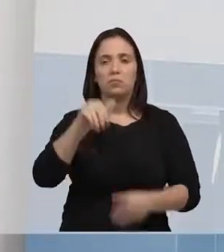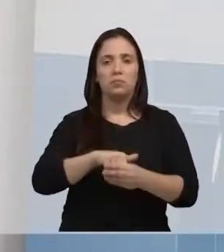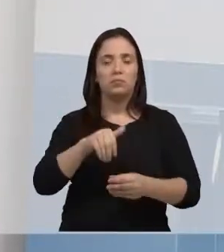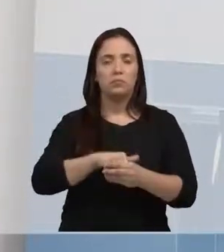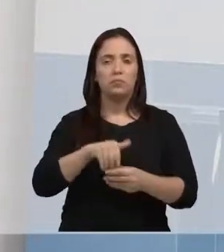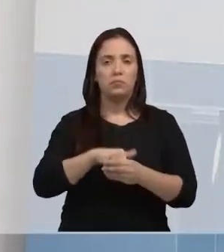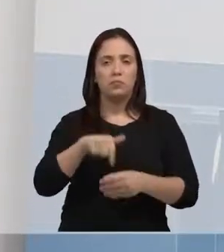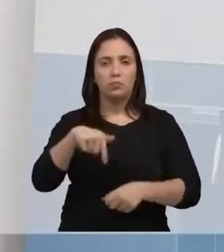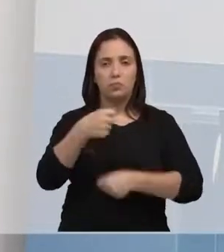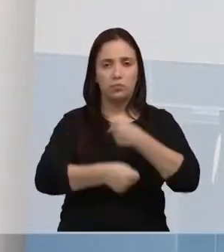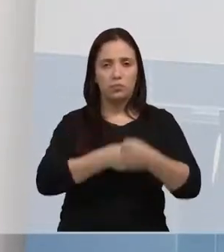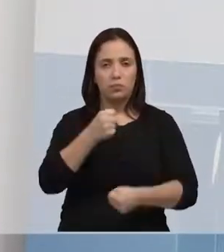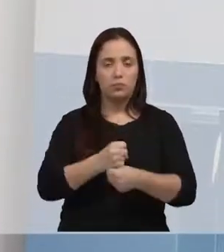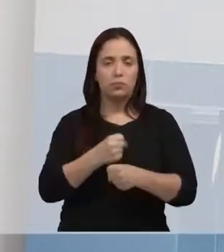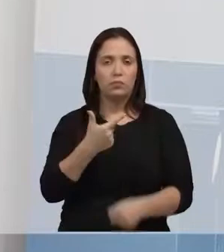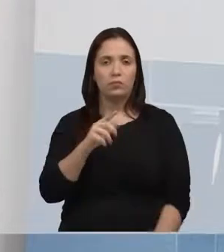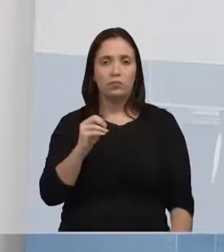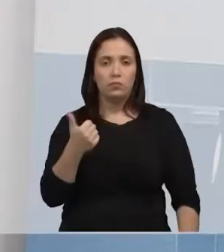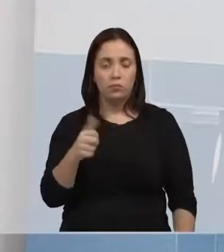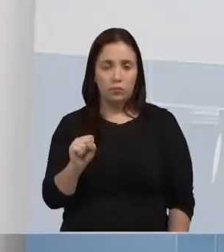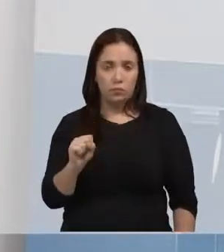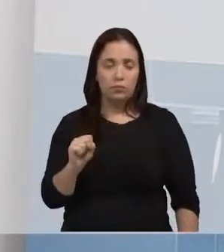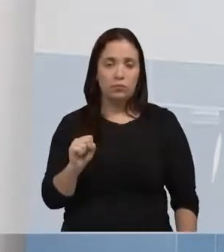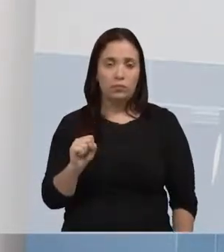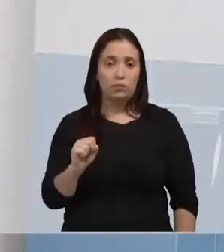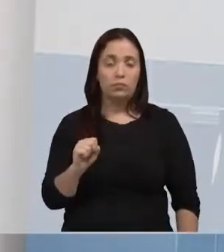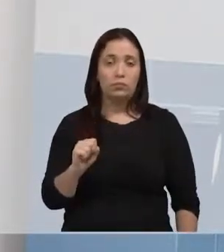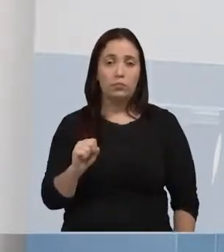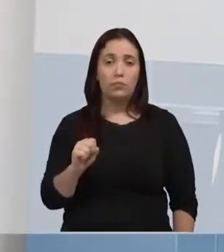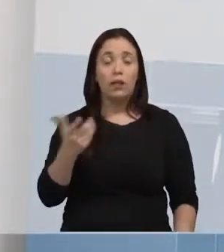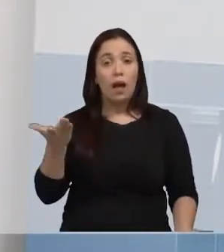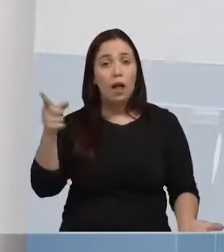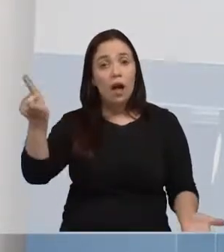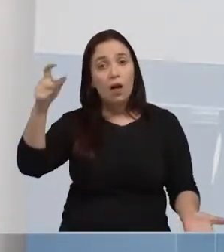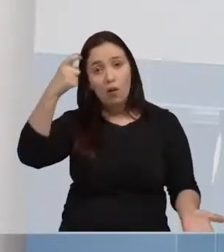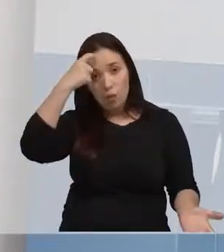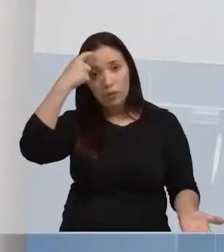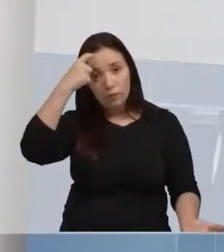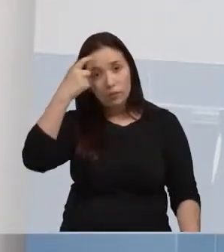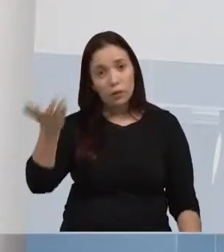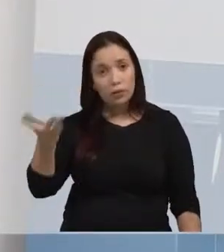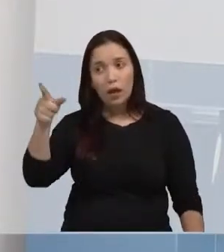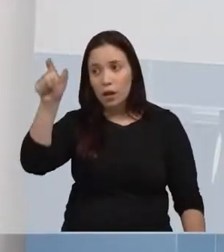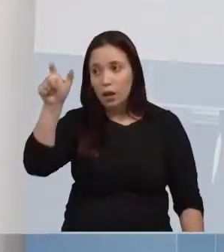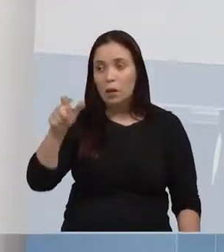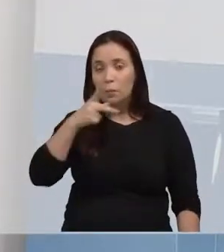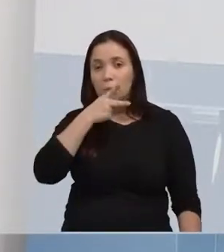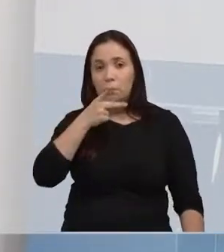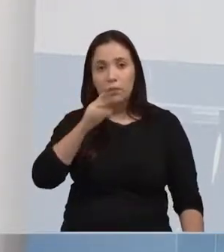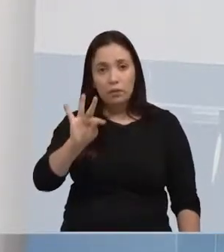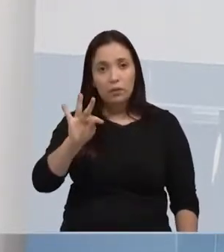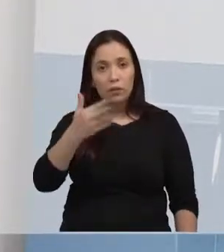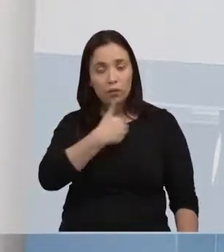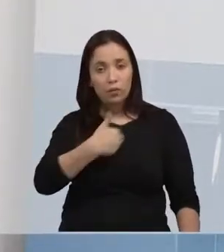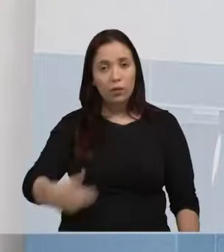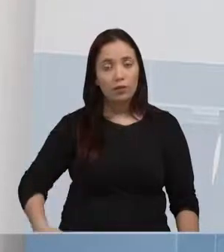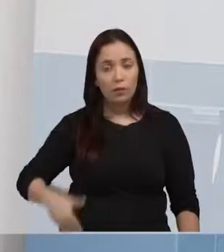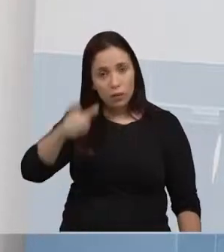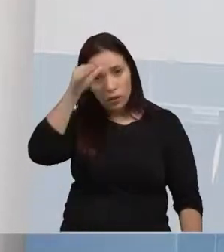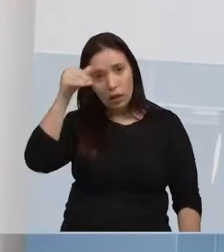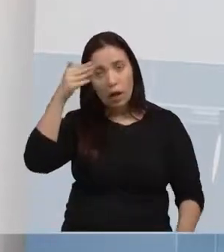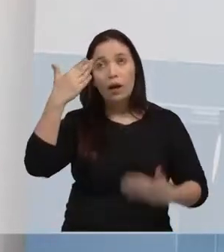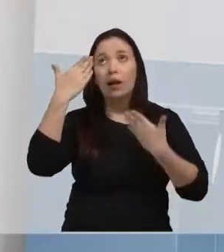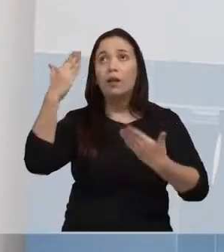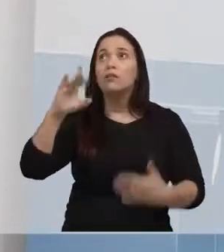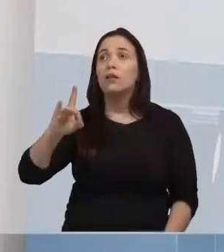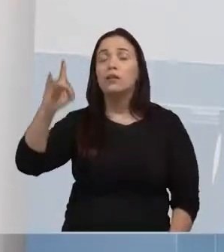presidência das eleições deste ano. Isso é uma declaração de bom senso de um membro do PT, o grande governador Camilo Santana.